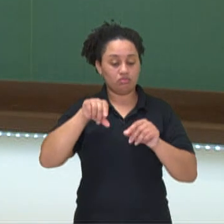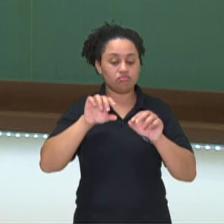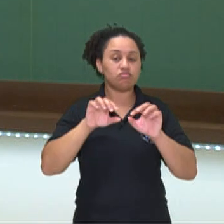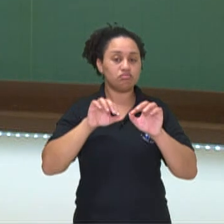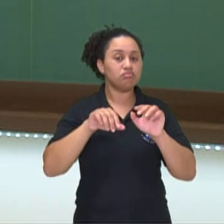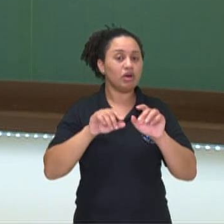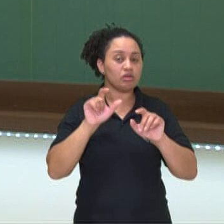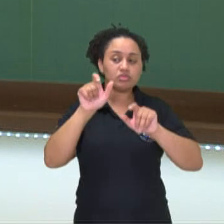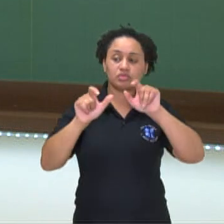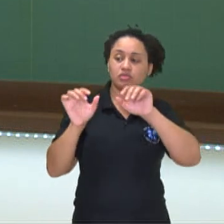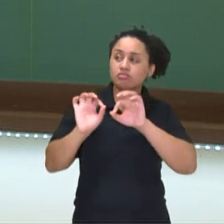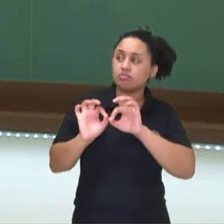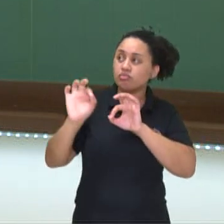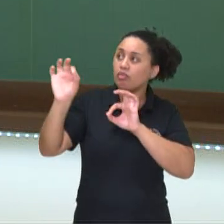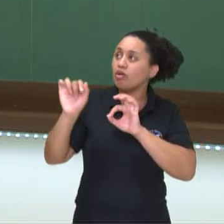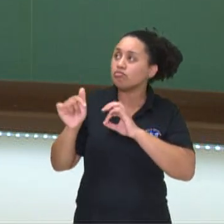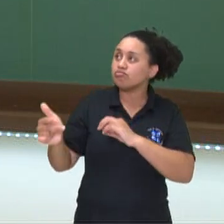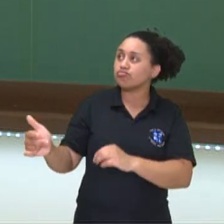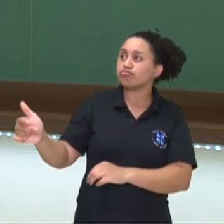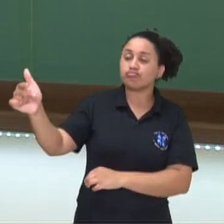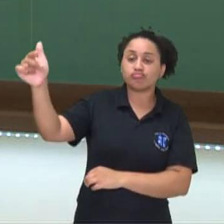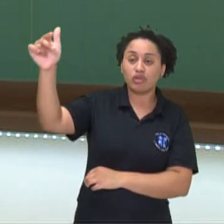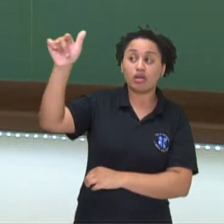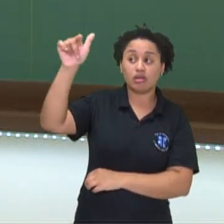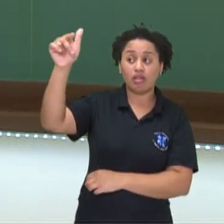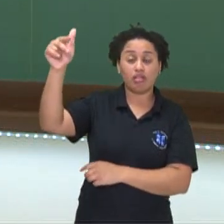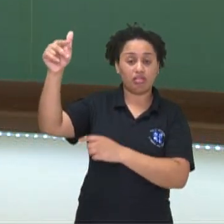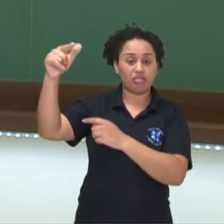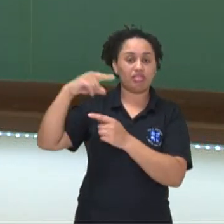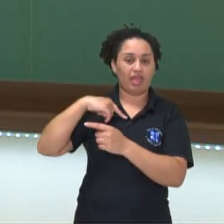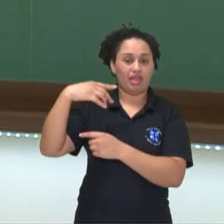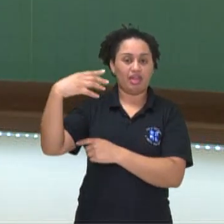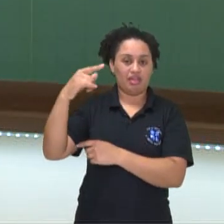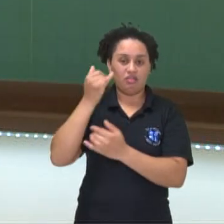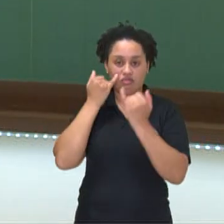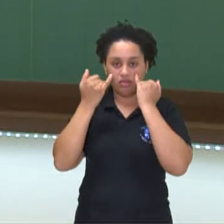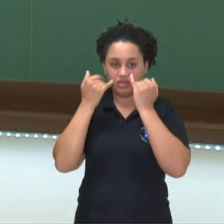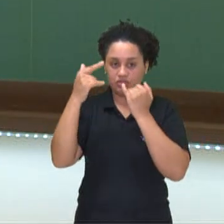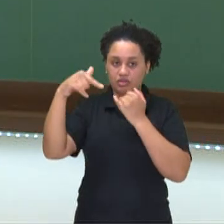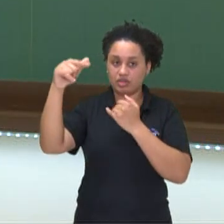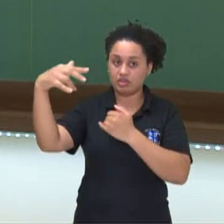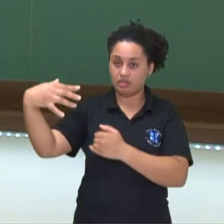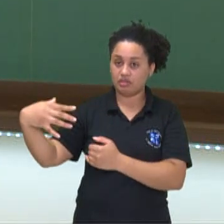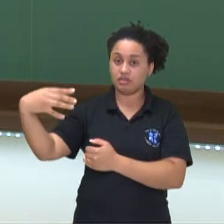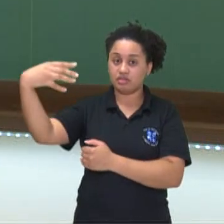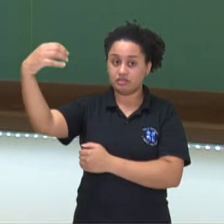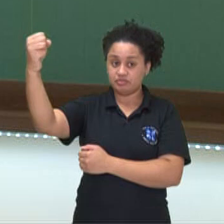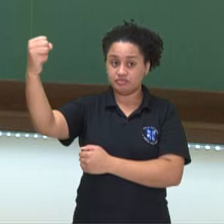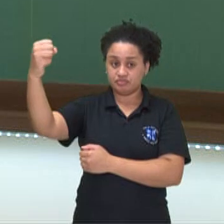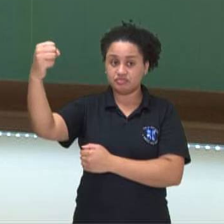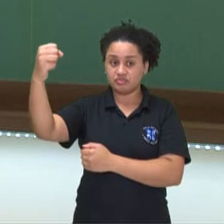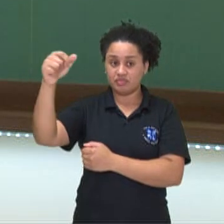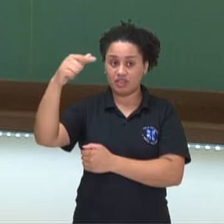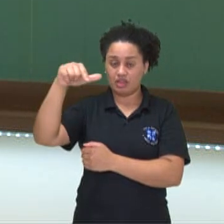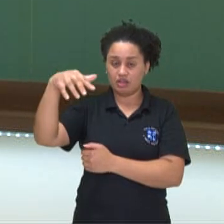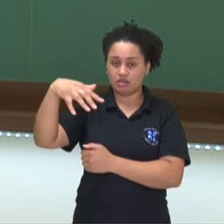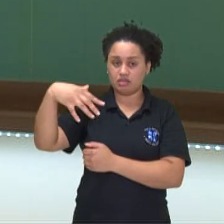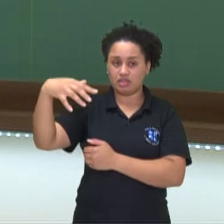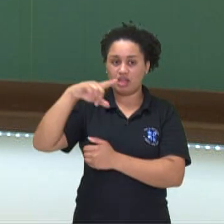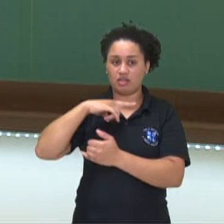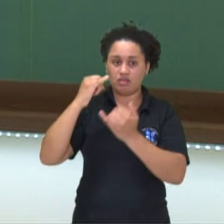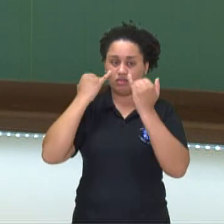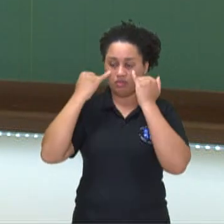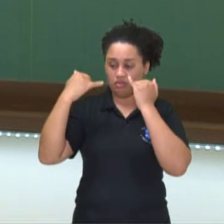terrestre e que são responsáveis por receber informações de algum lugar, vão transmitir aqui, ó, nós temos